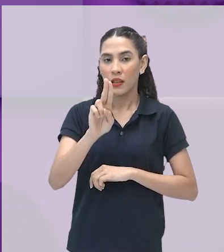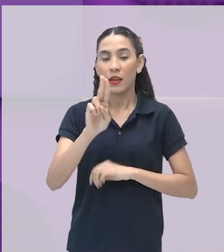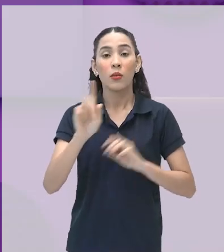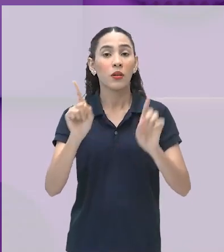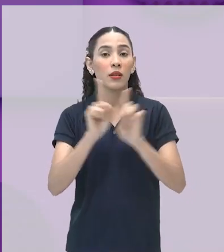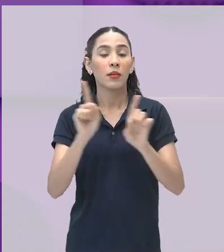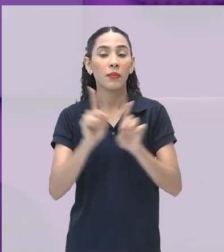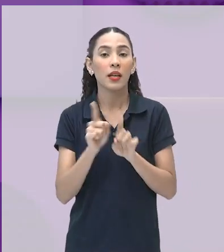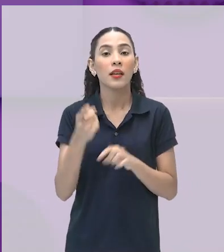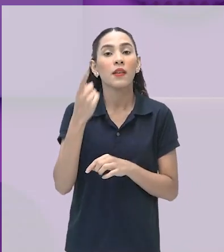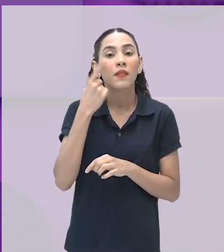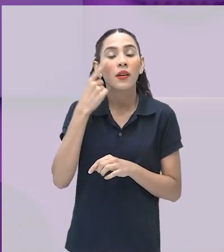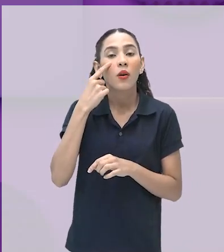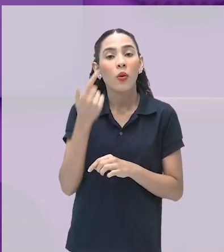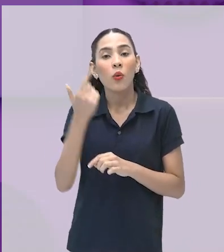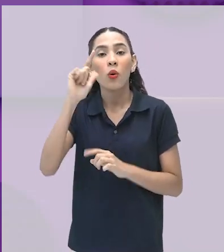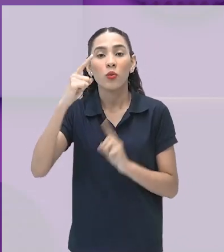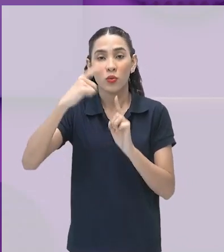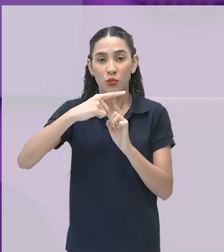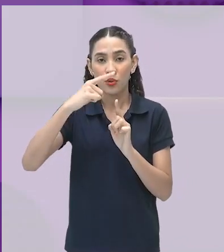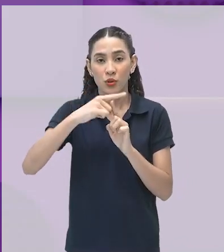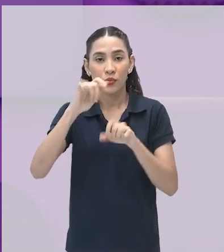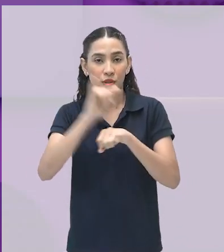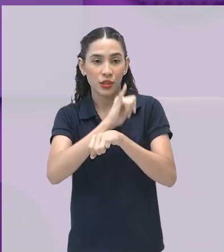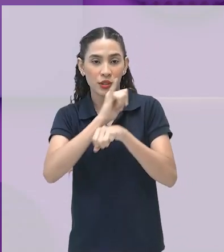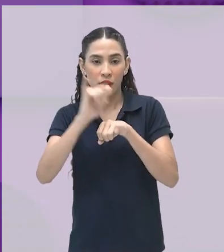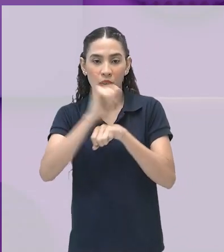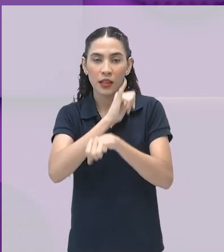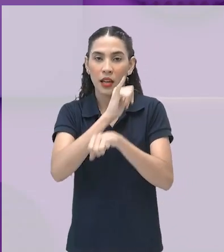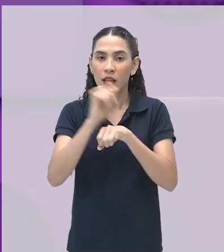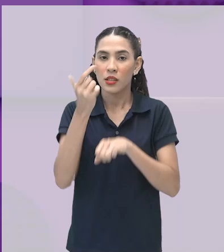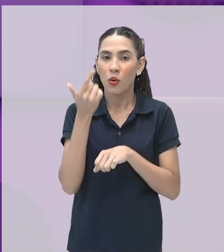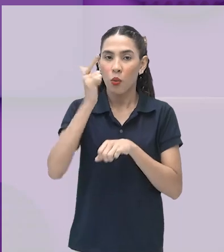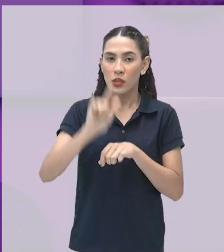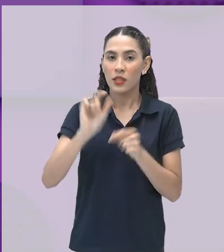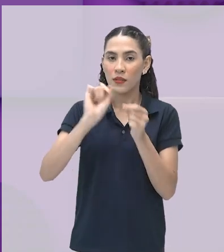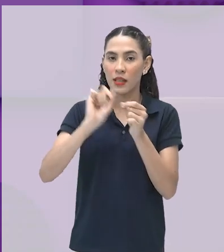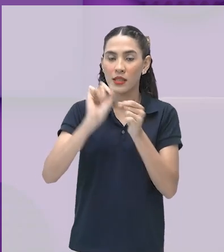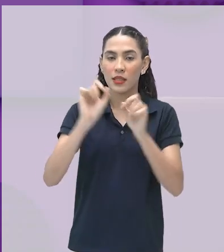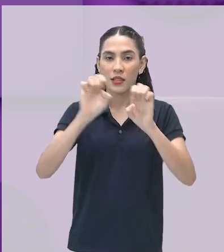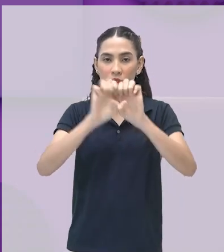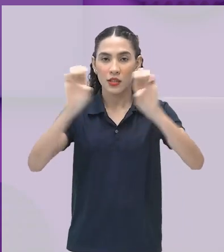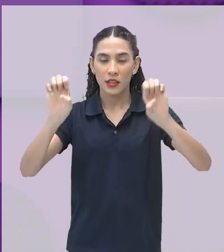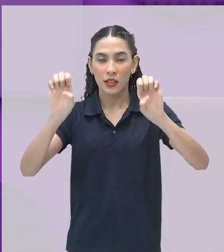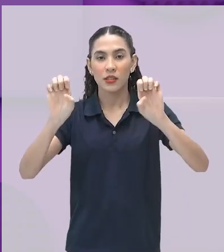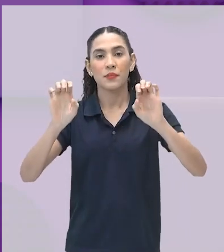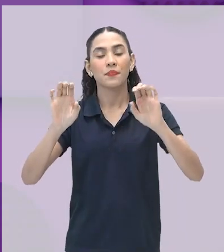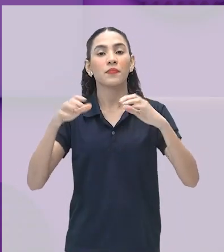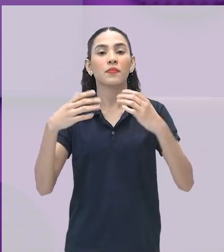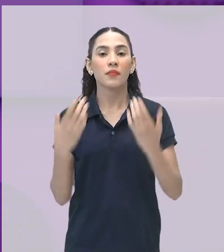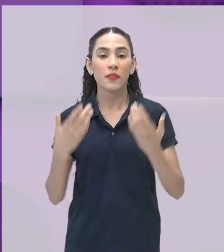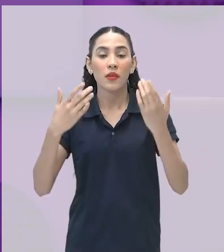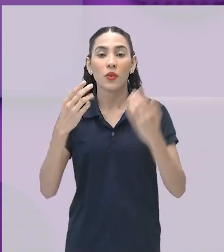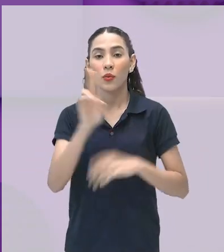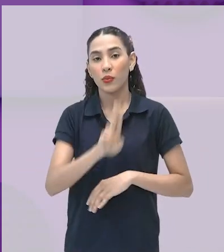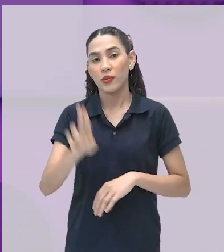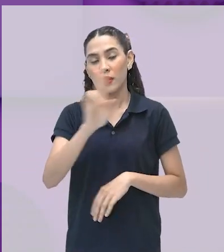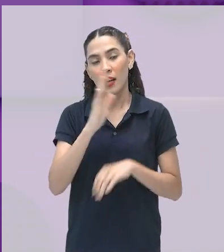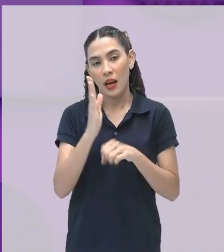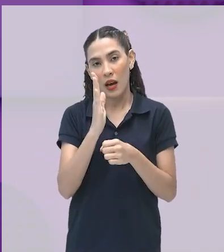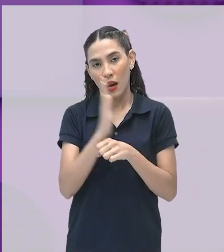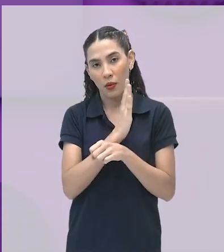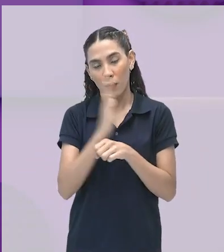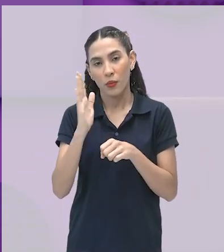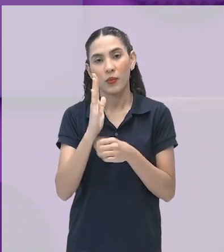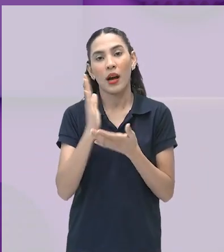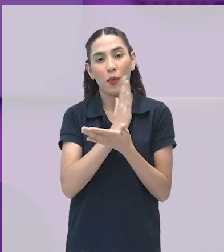ter uma outra forma de solucionar esse tipo de equação. Para isso, nós vamos usar alguns